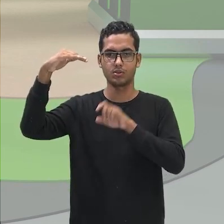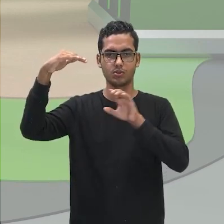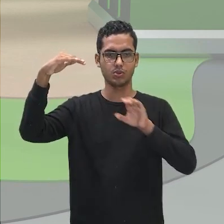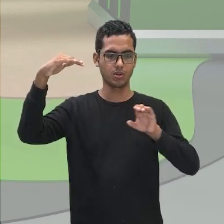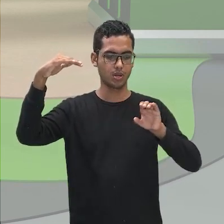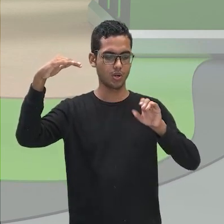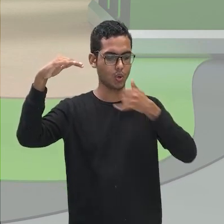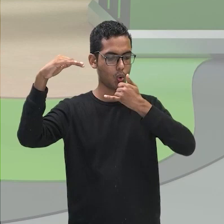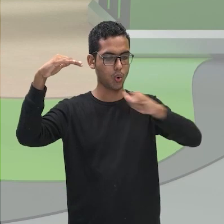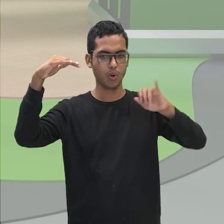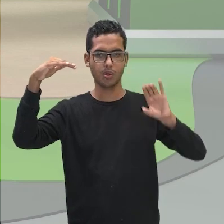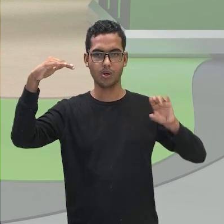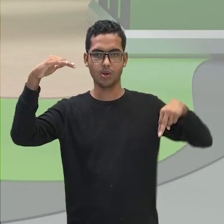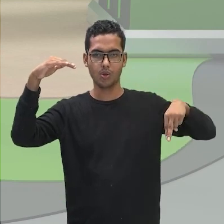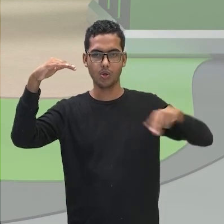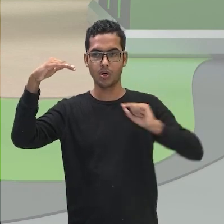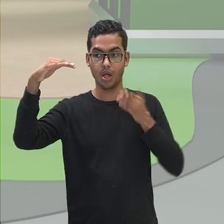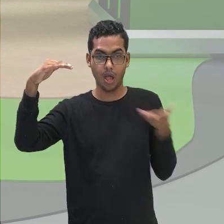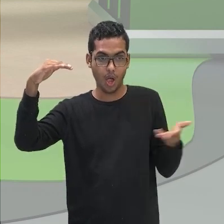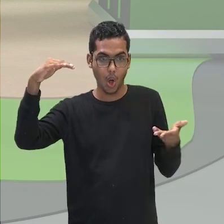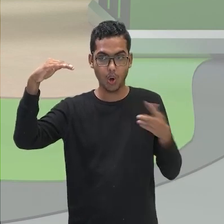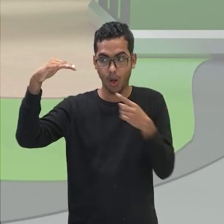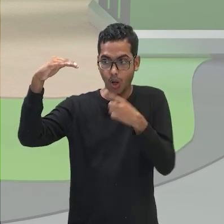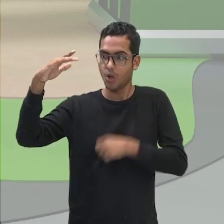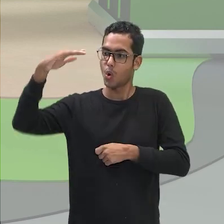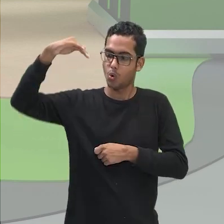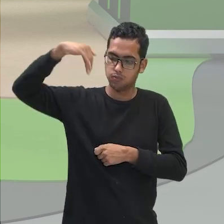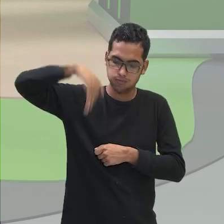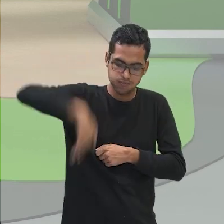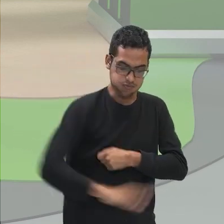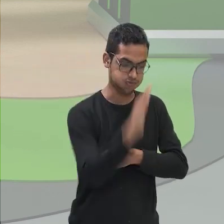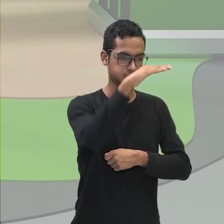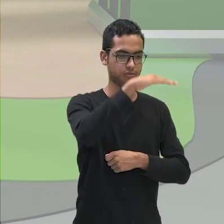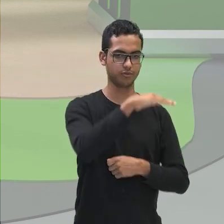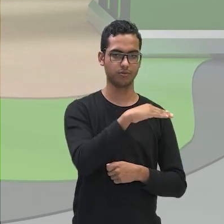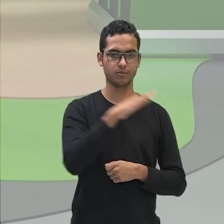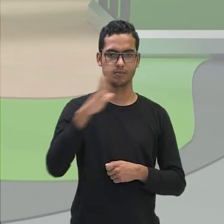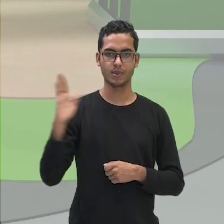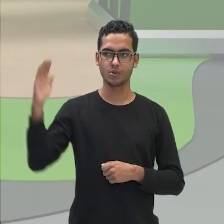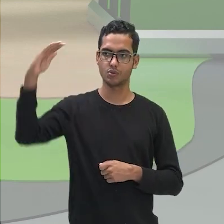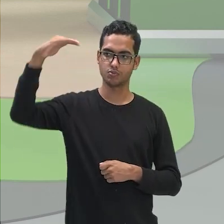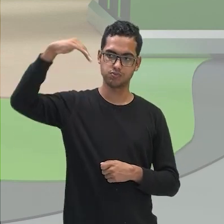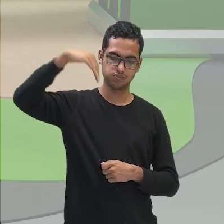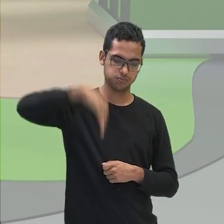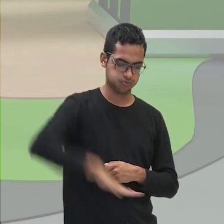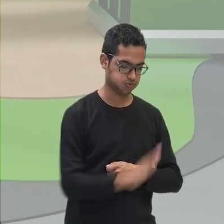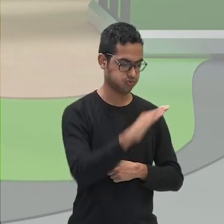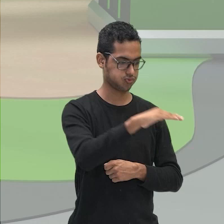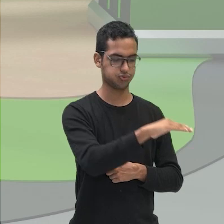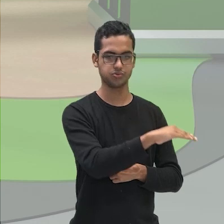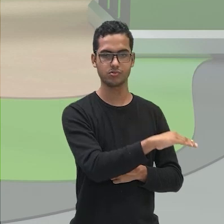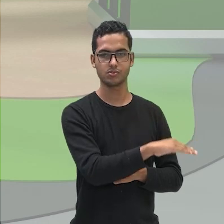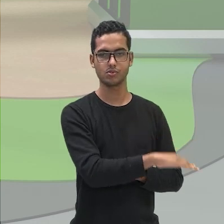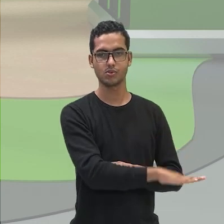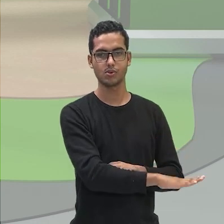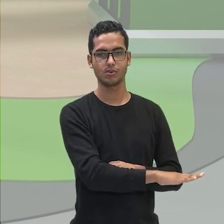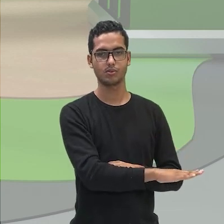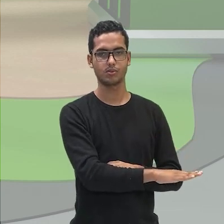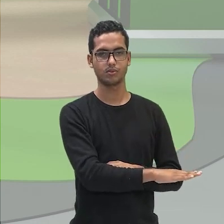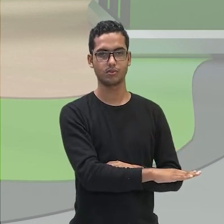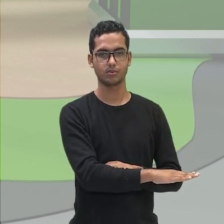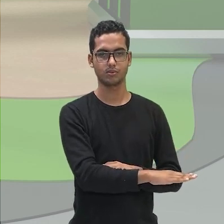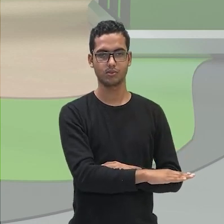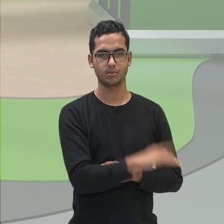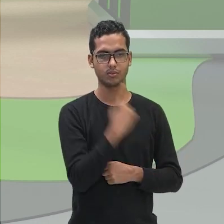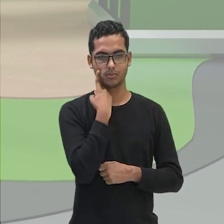então acumula energia potencial. Quando o carrinho está movimentando, energia cinética, certo? Energia potencial